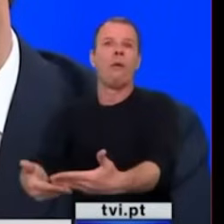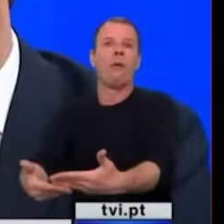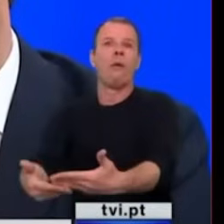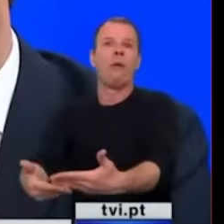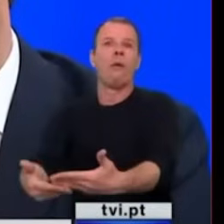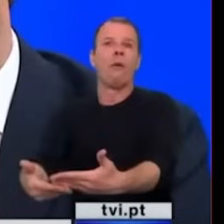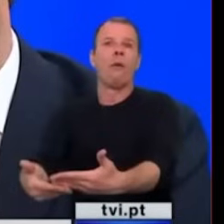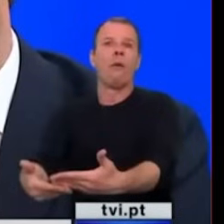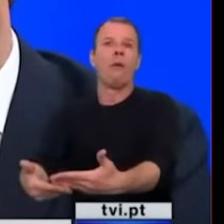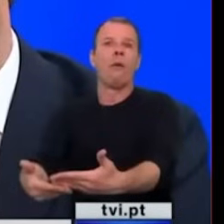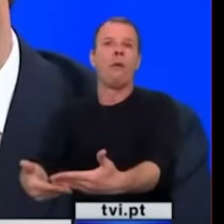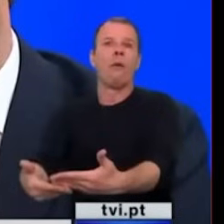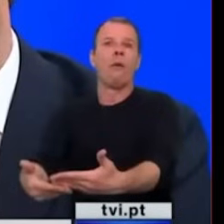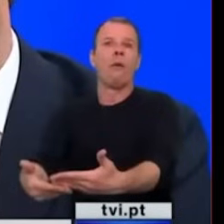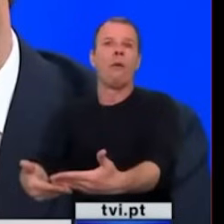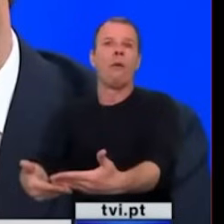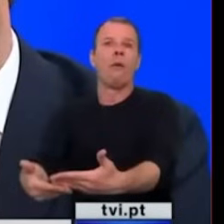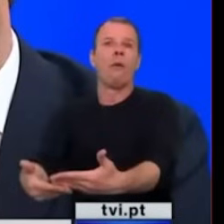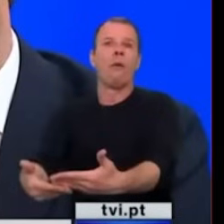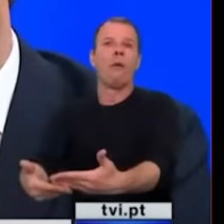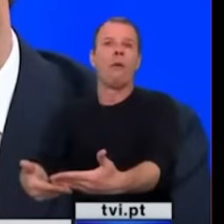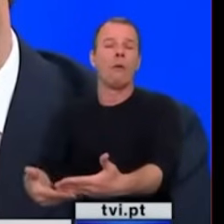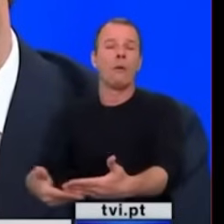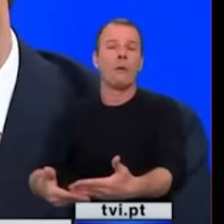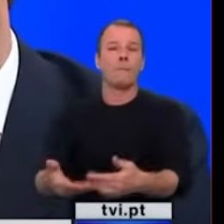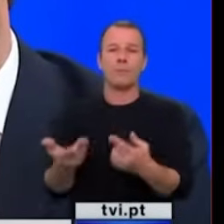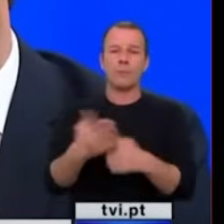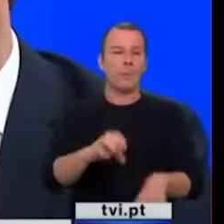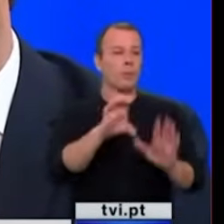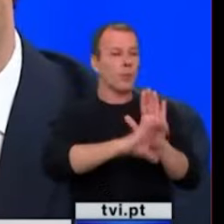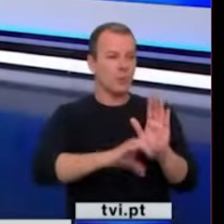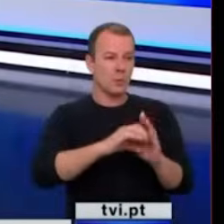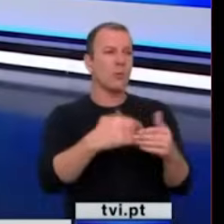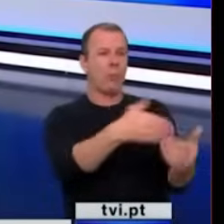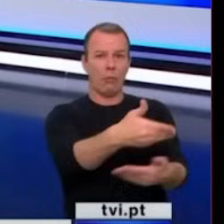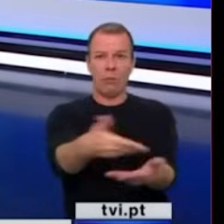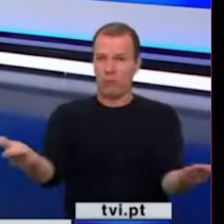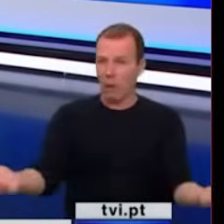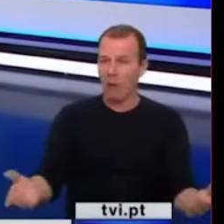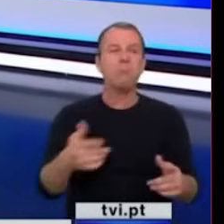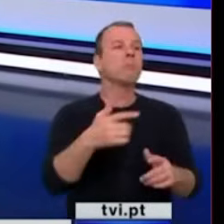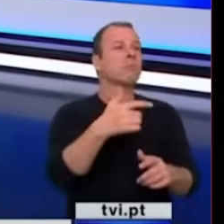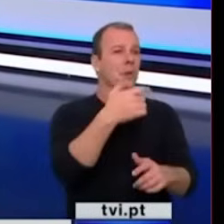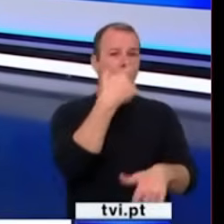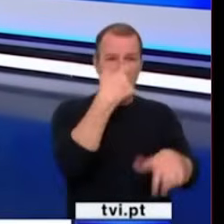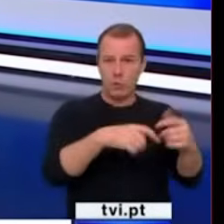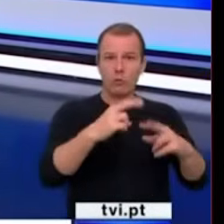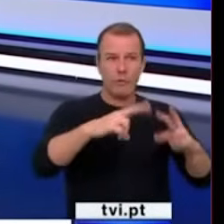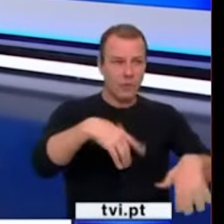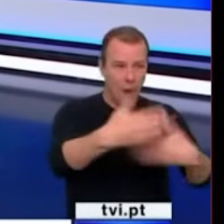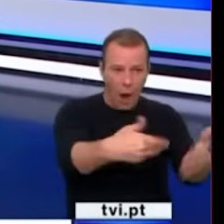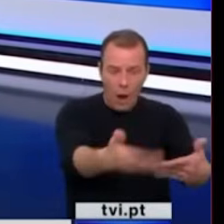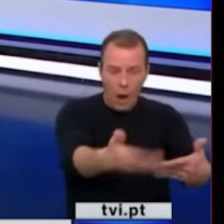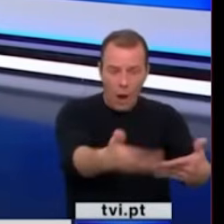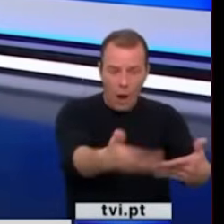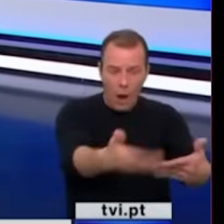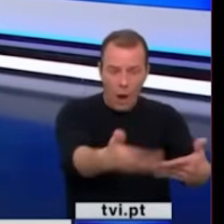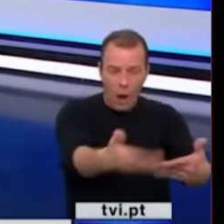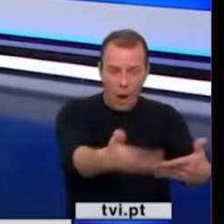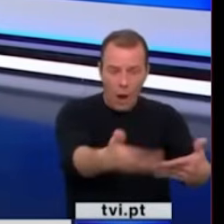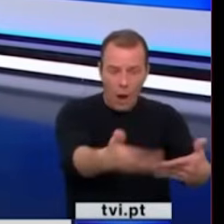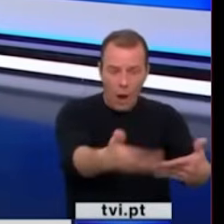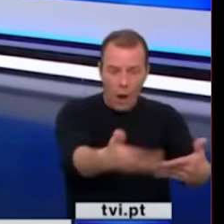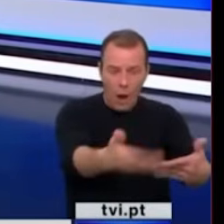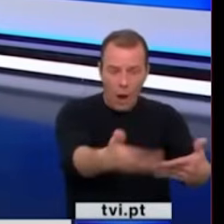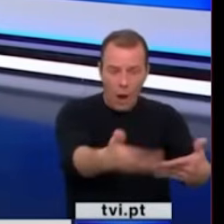sido absolvido provavelmente são dando condições à à justiça digital valida a